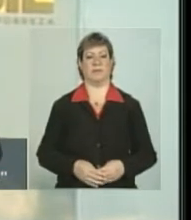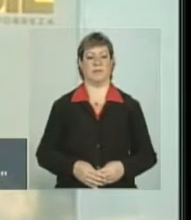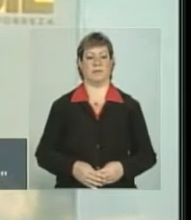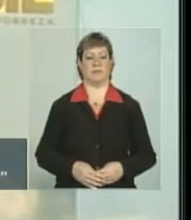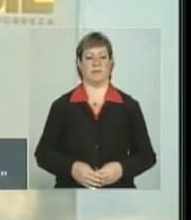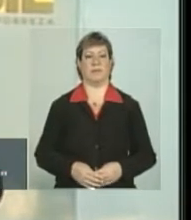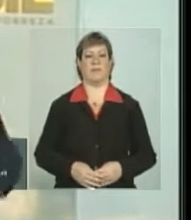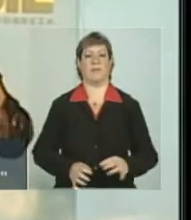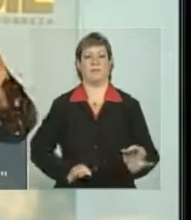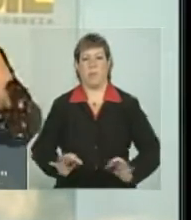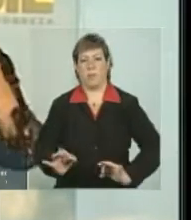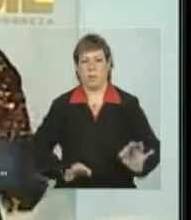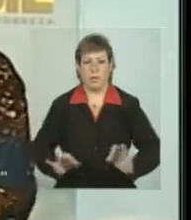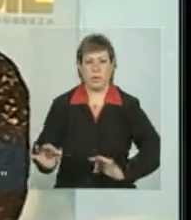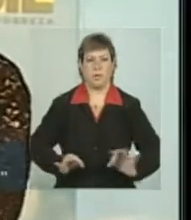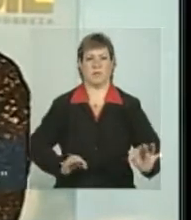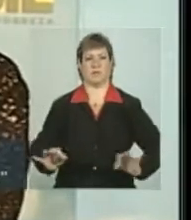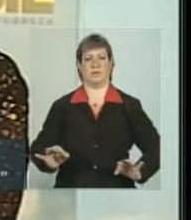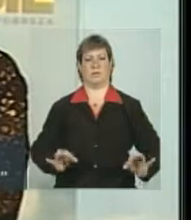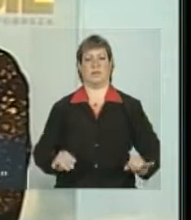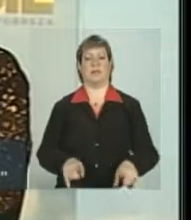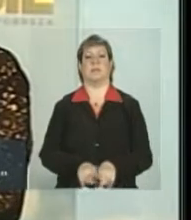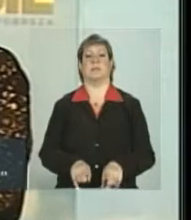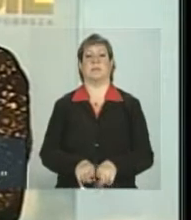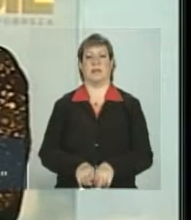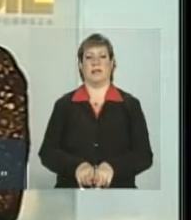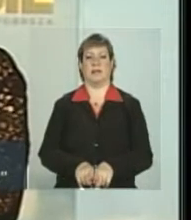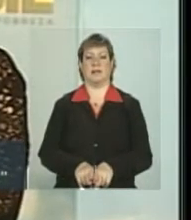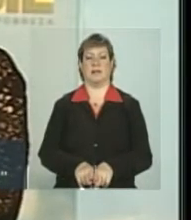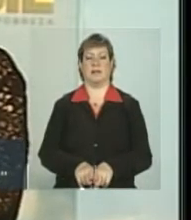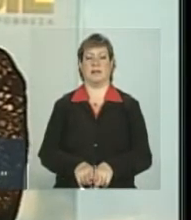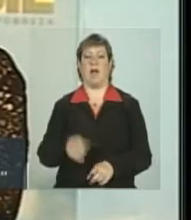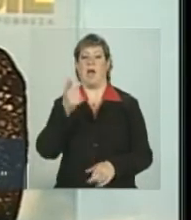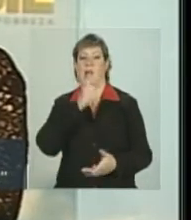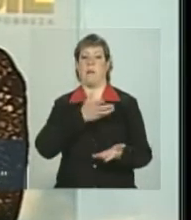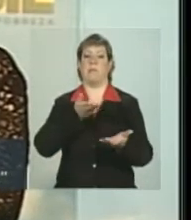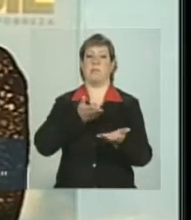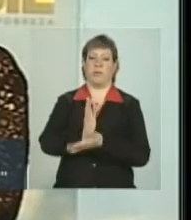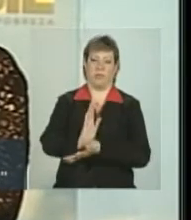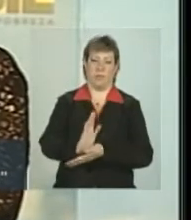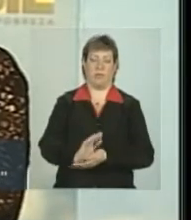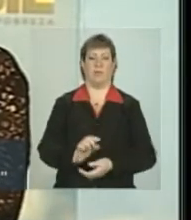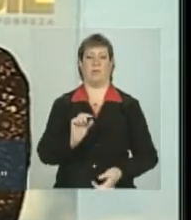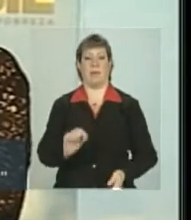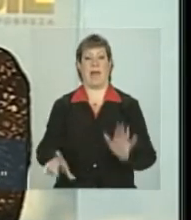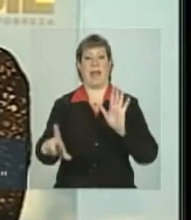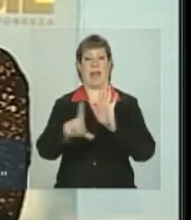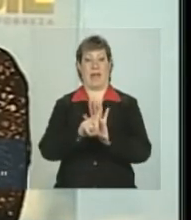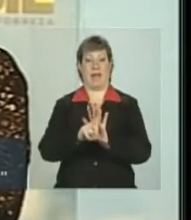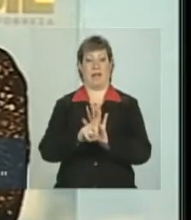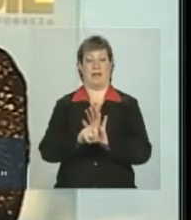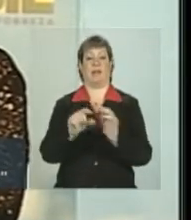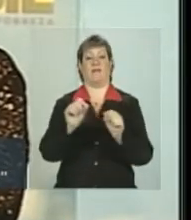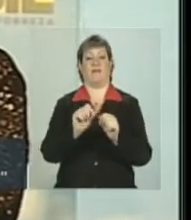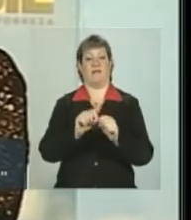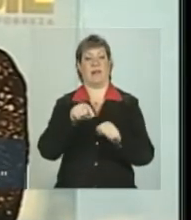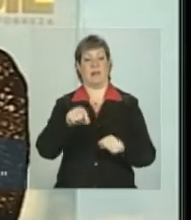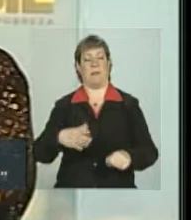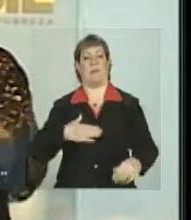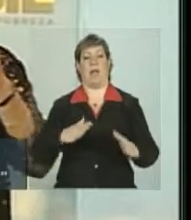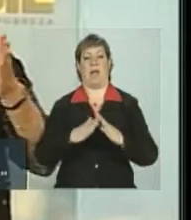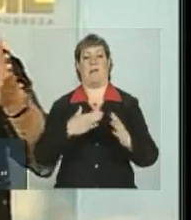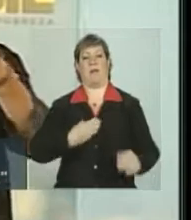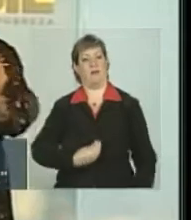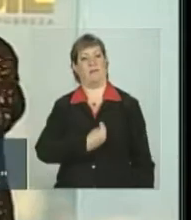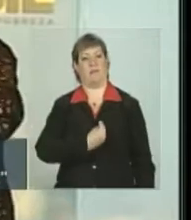modelagem e na aprovação da lei que instituiu o Minha Casa